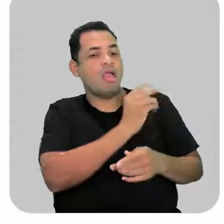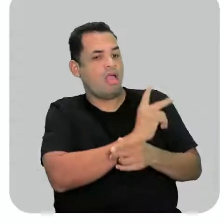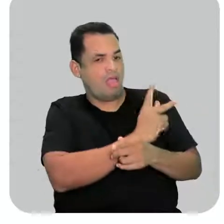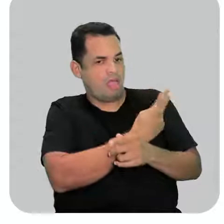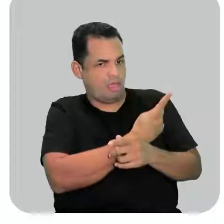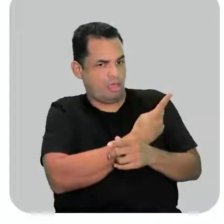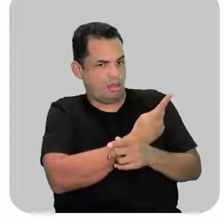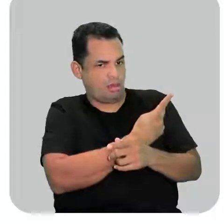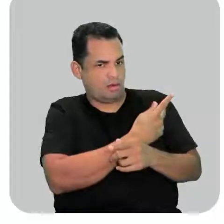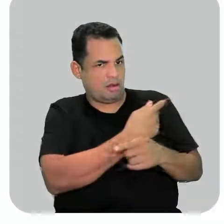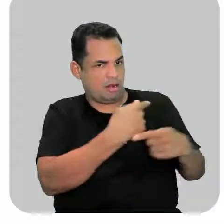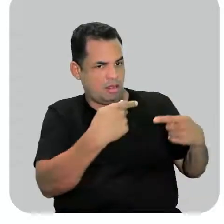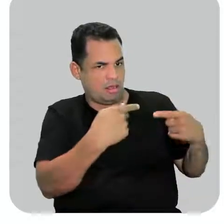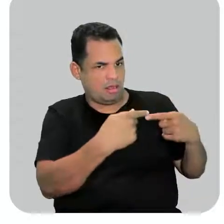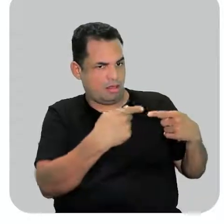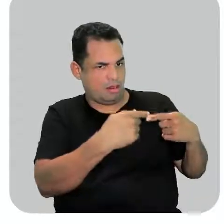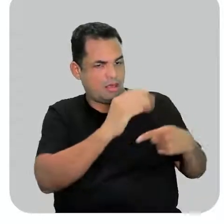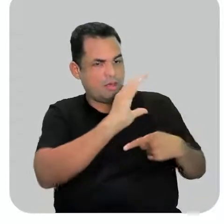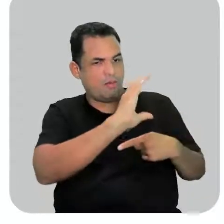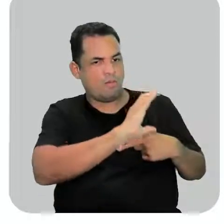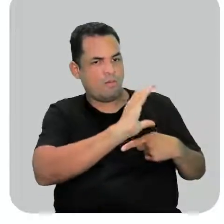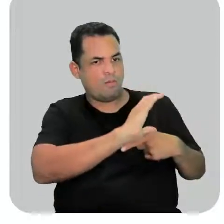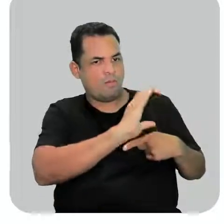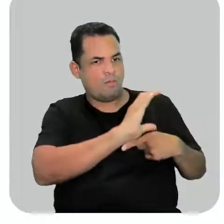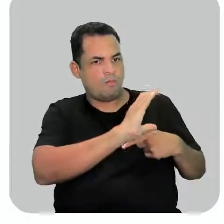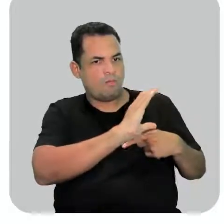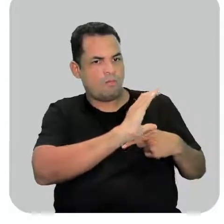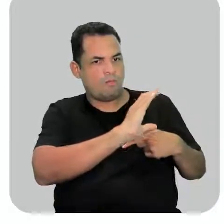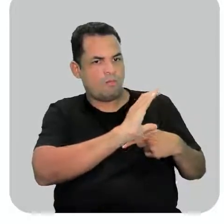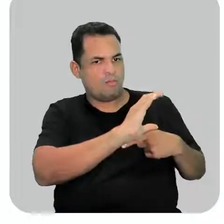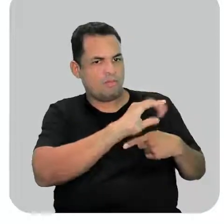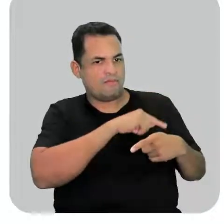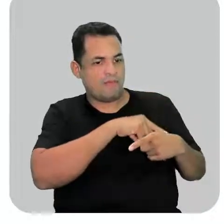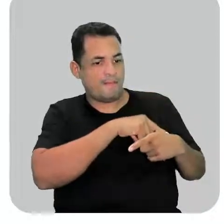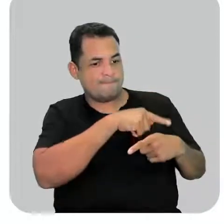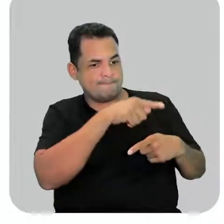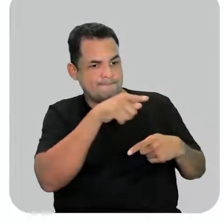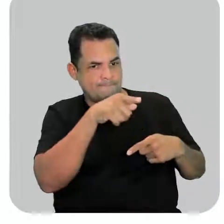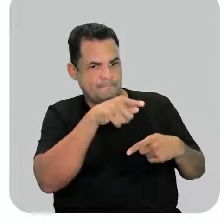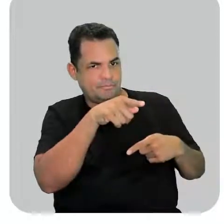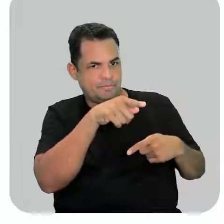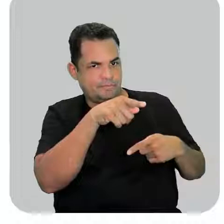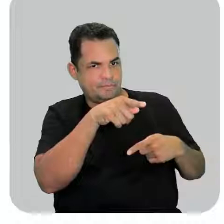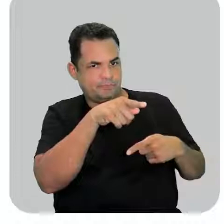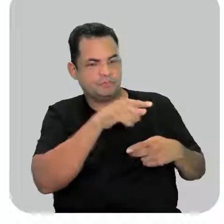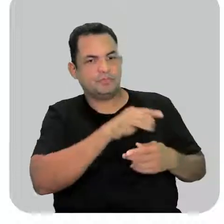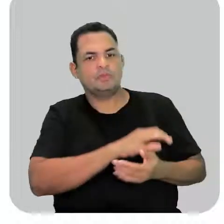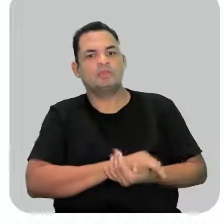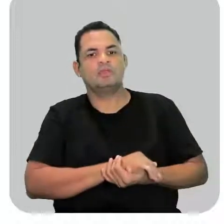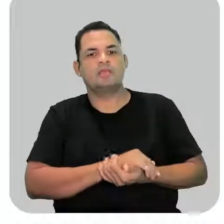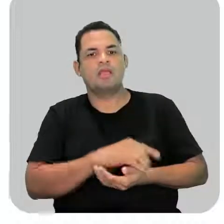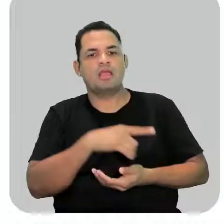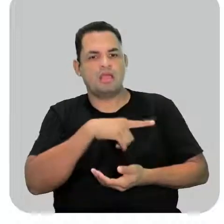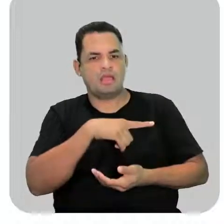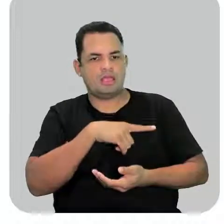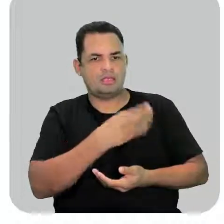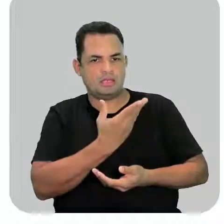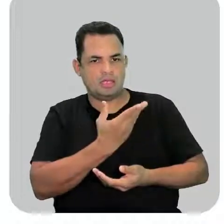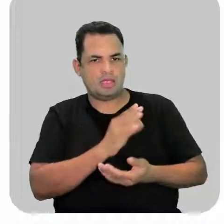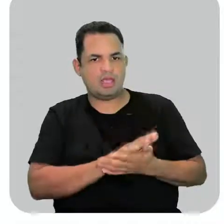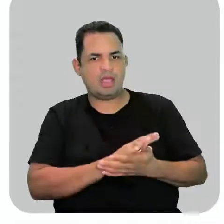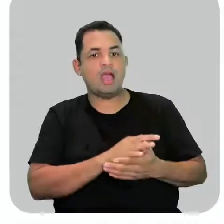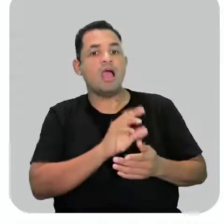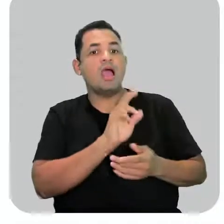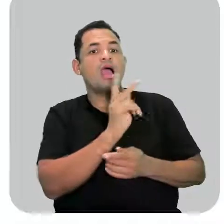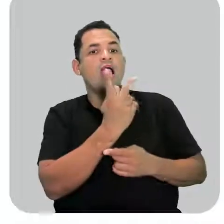está ligado ao carbono, ele vai sair. Por isso que tem esse H aqui, negativo,